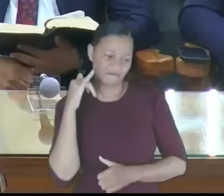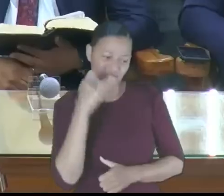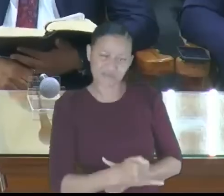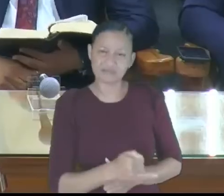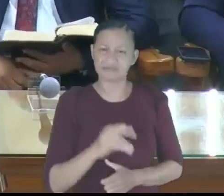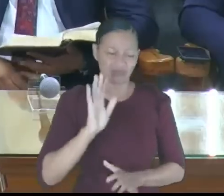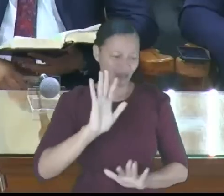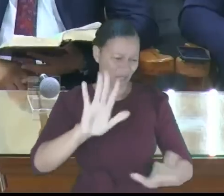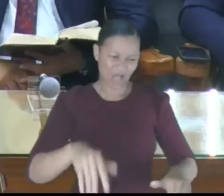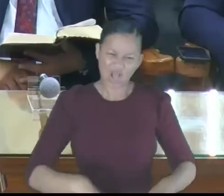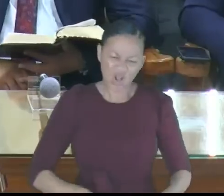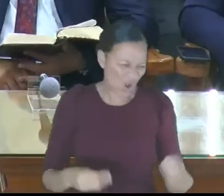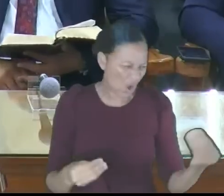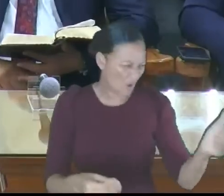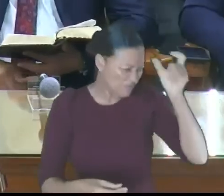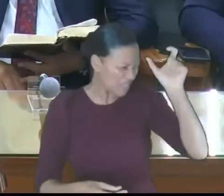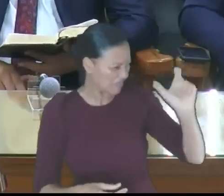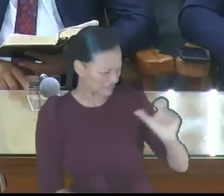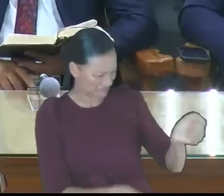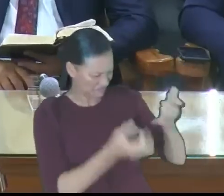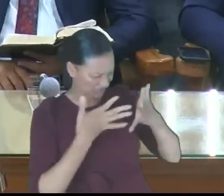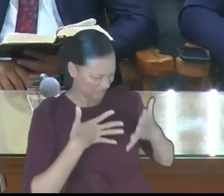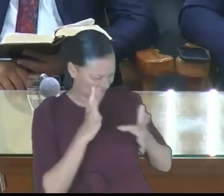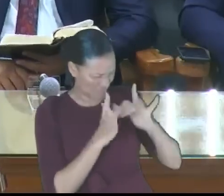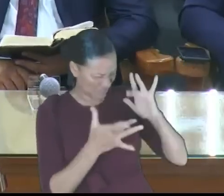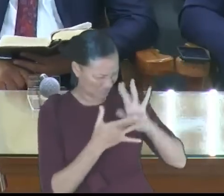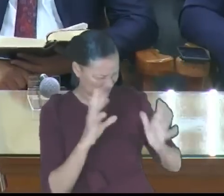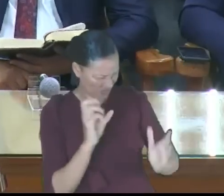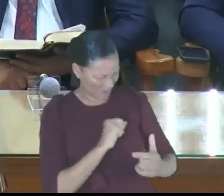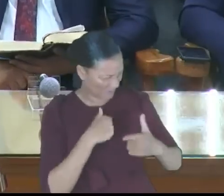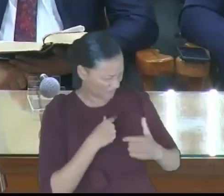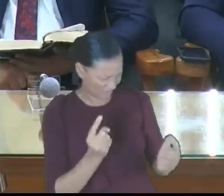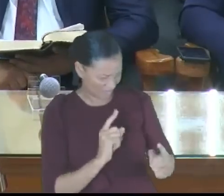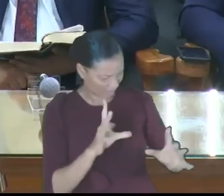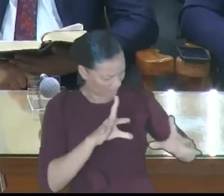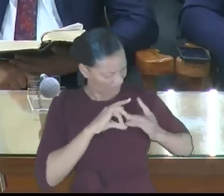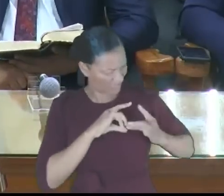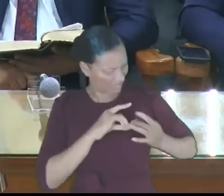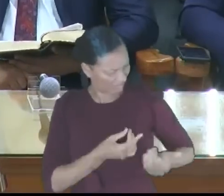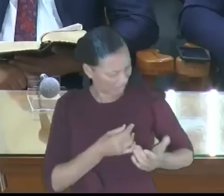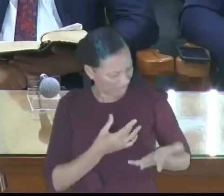Satanás, como é que ele não me ama? Eu estou pendurado no peito dele.